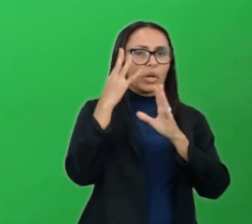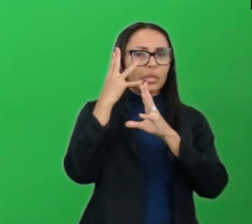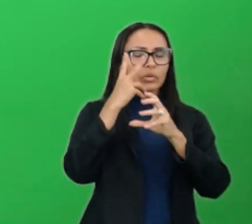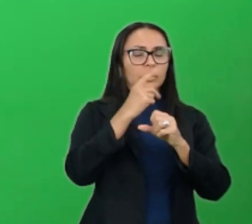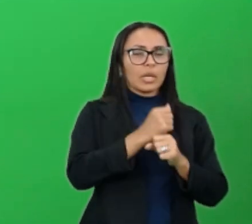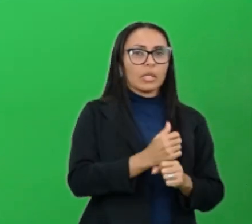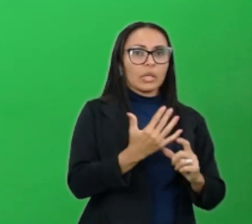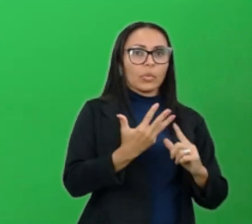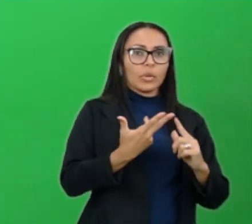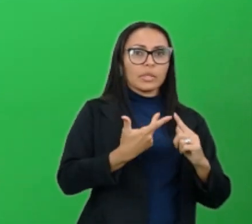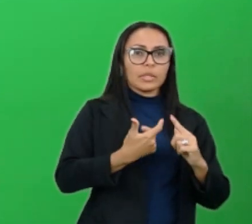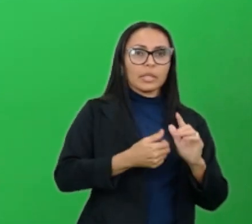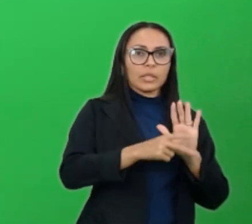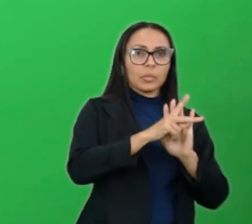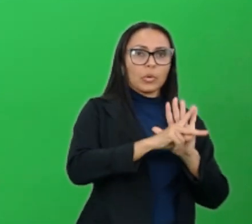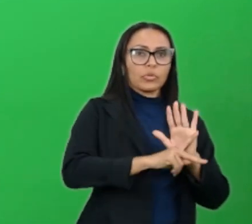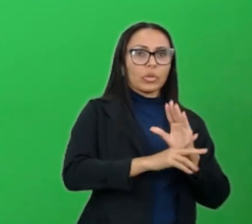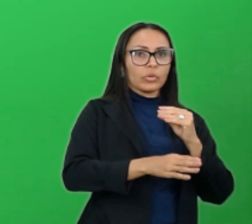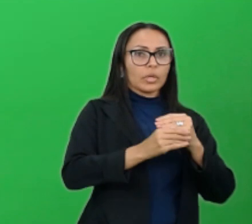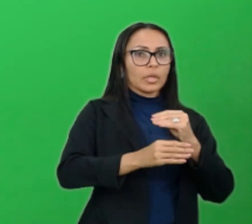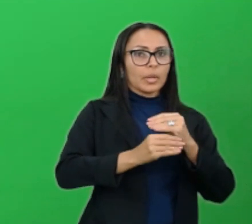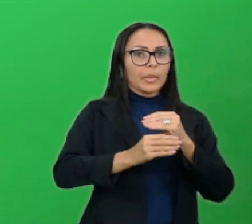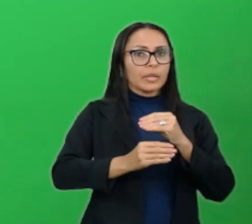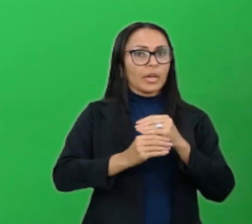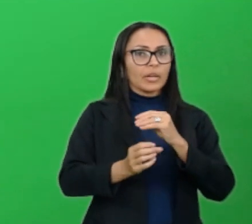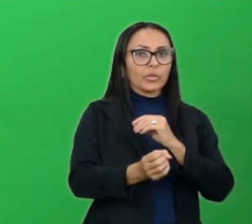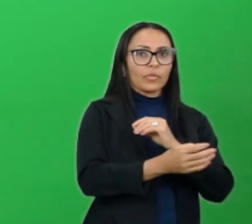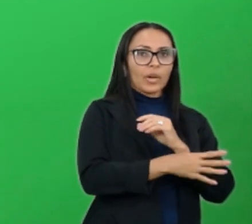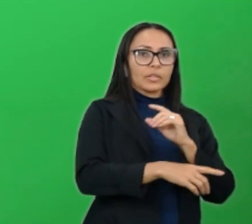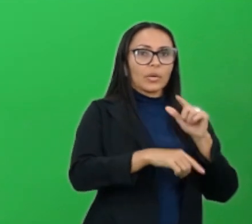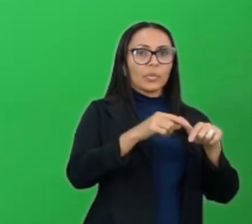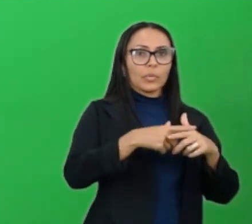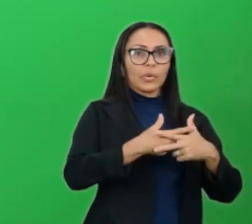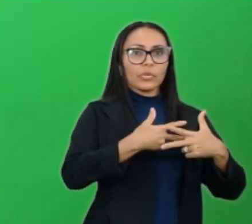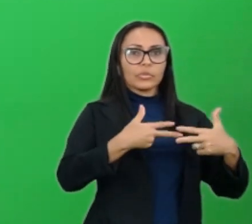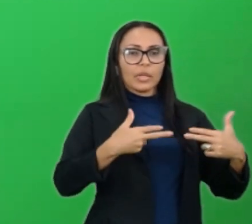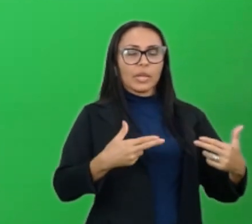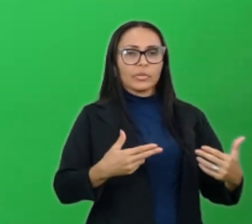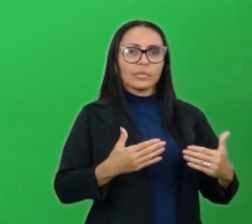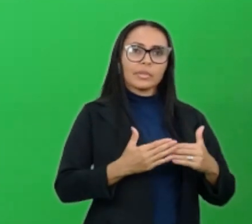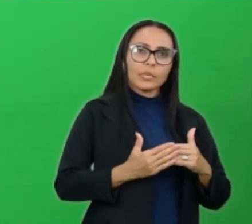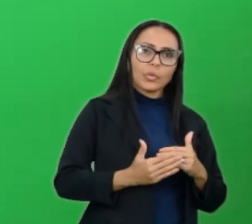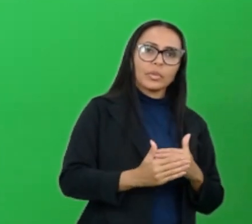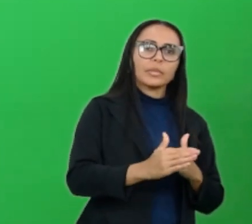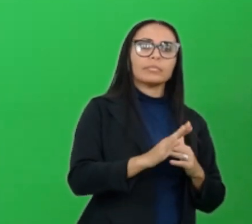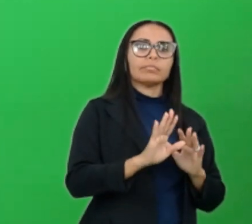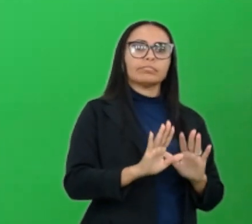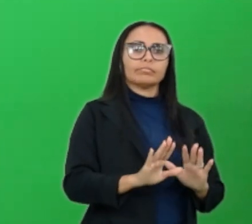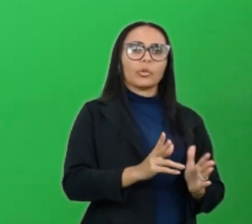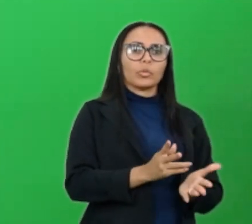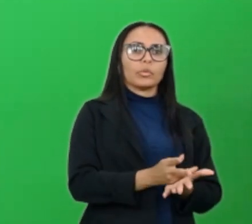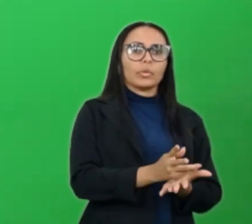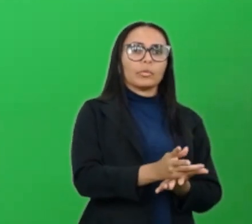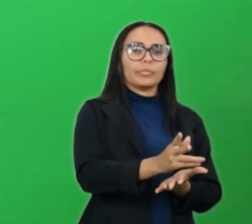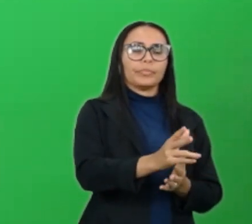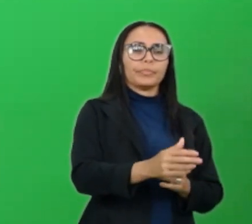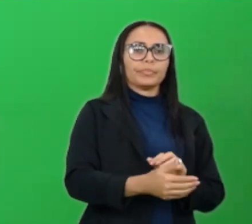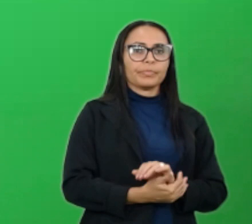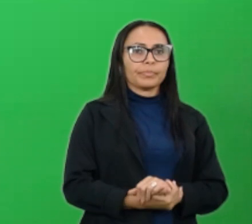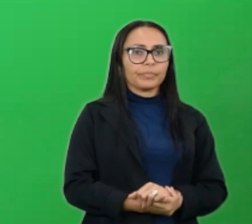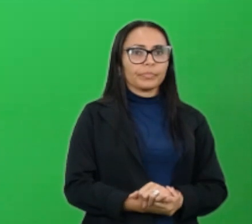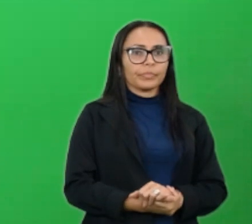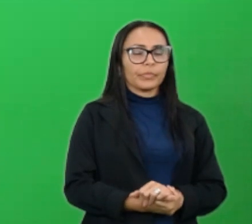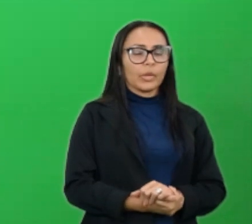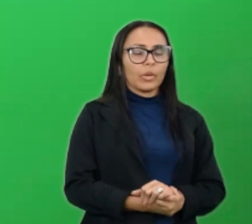que implementaram inovações de produtos ou processos e assim por diante. Bom, um outro indicador para medir